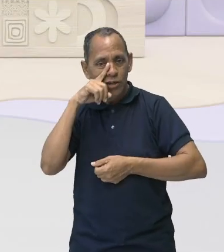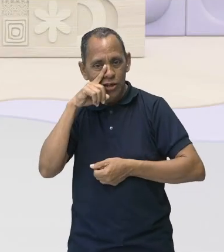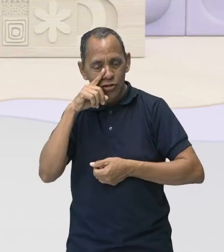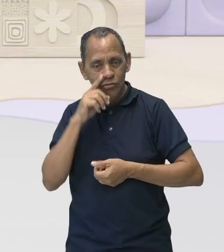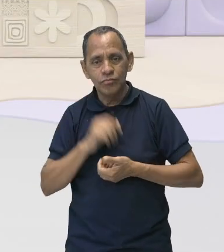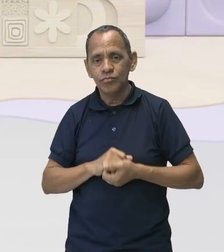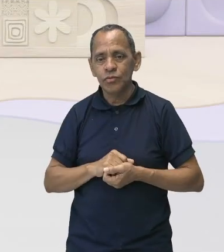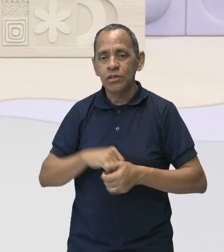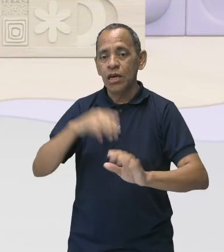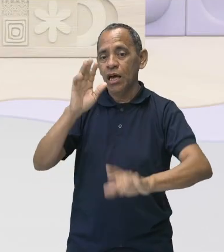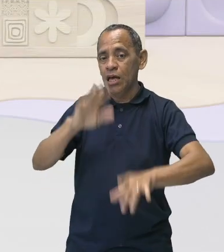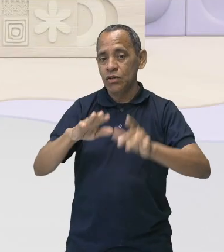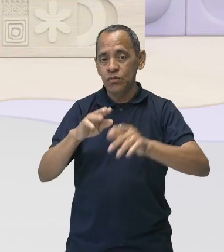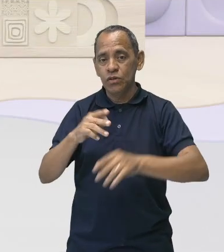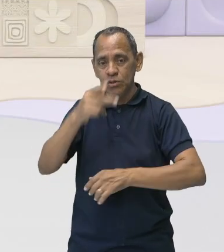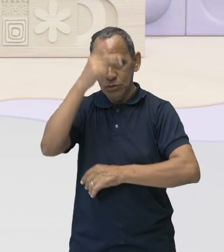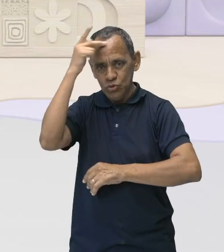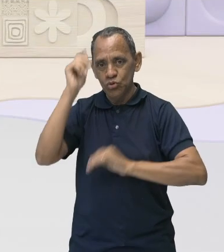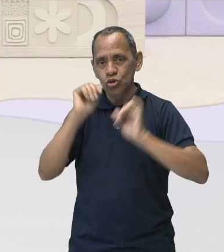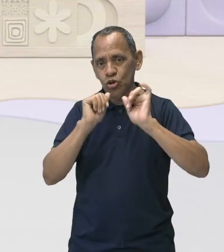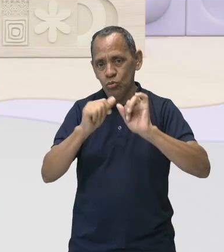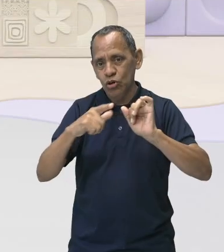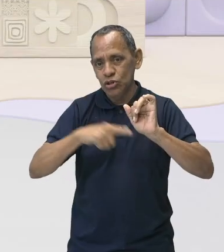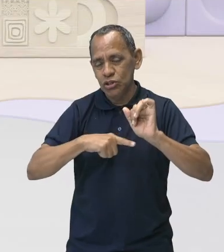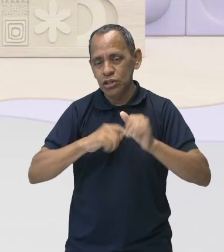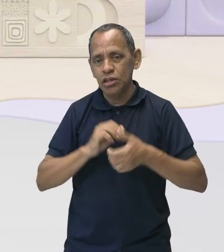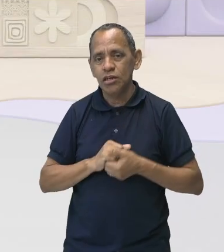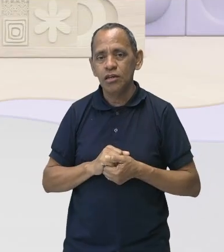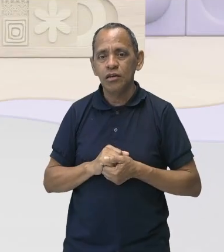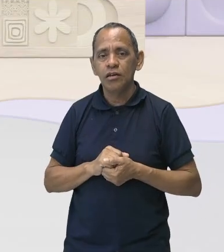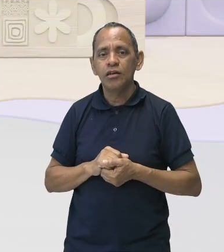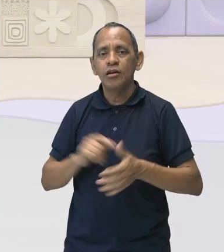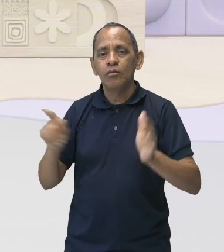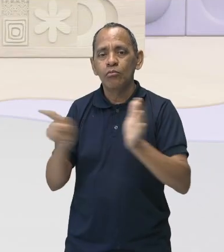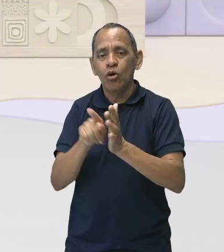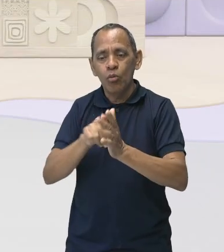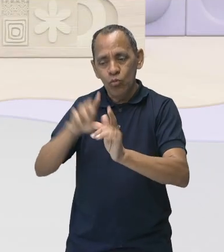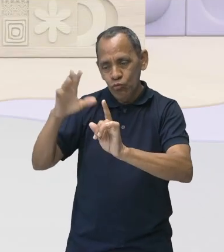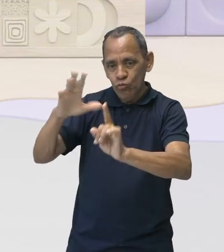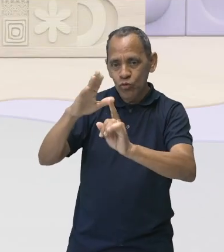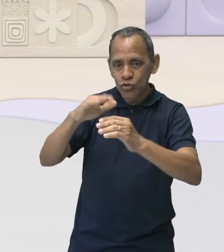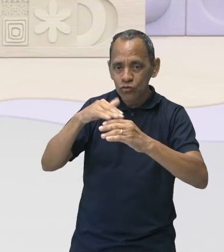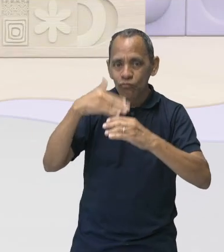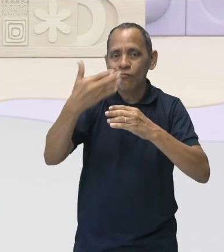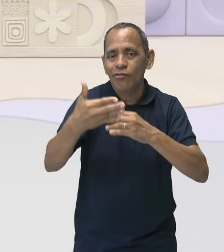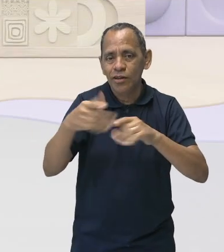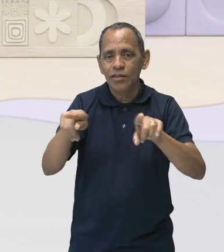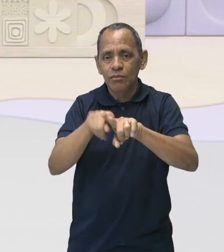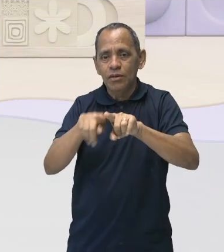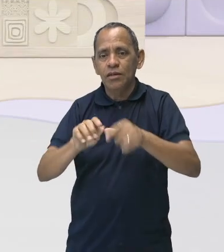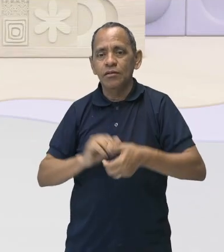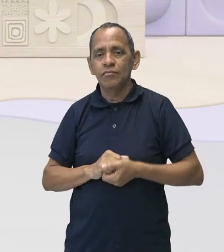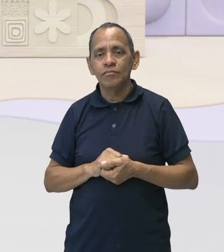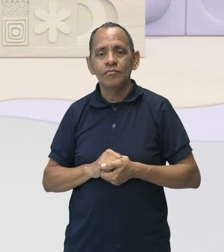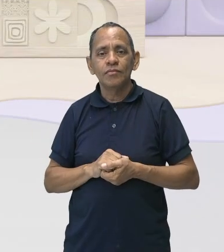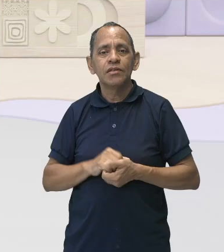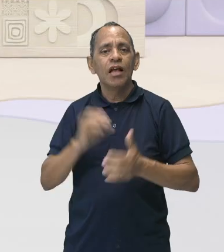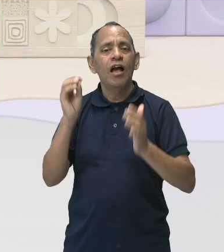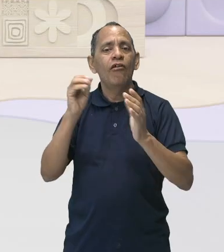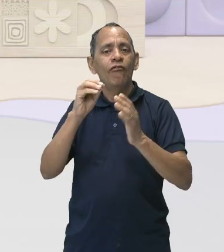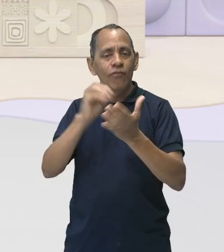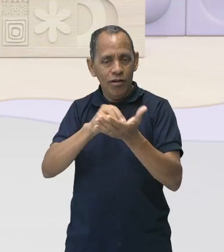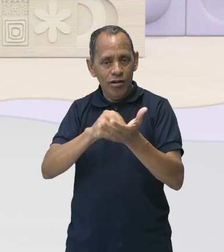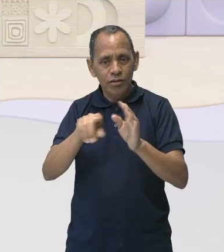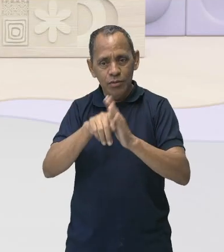das vezes a pessoa pode estar sujeita a influências externas. Então, a ausência de um projeto de vida